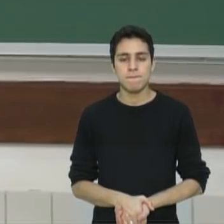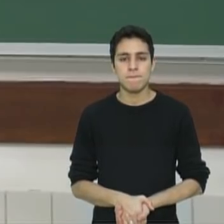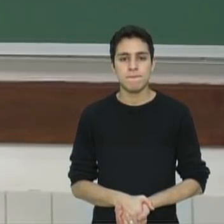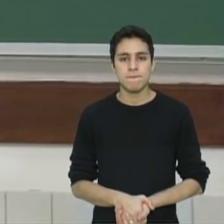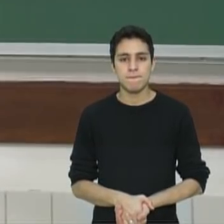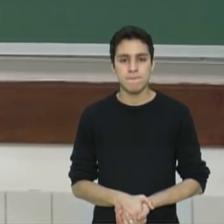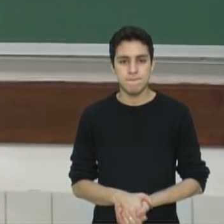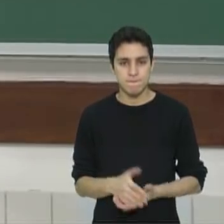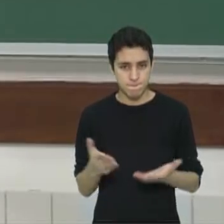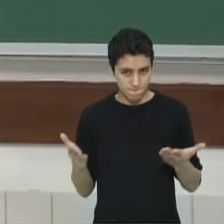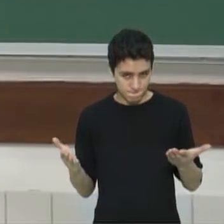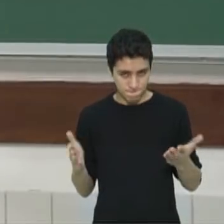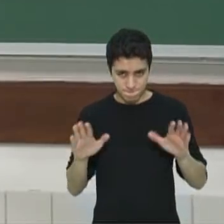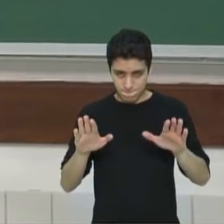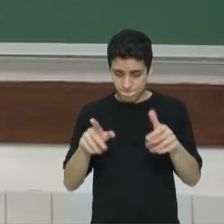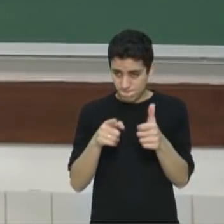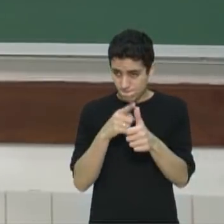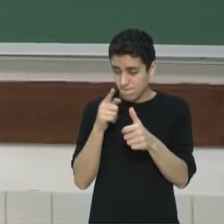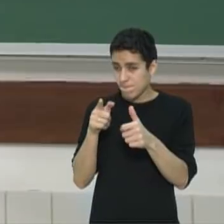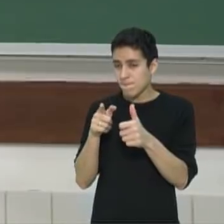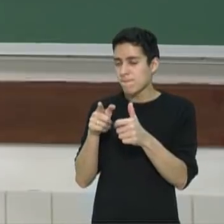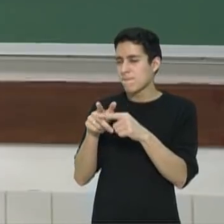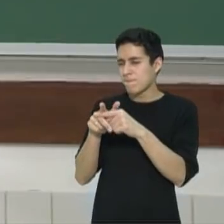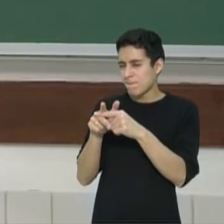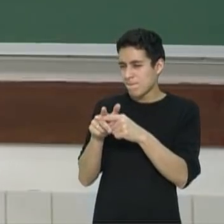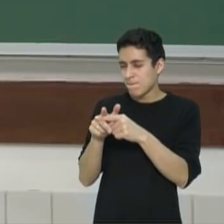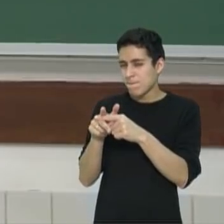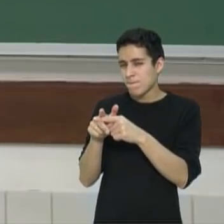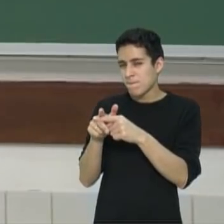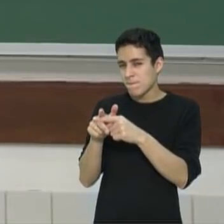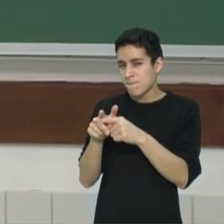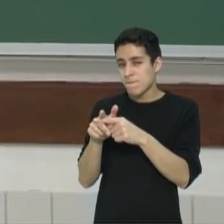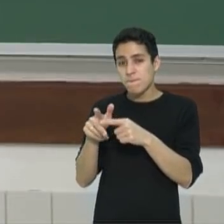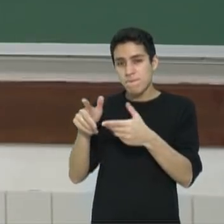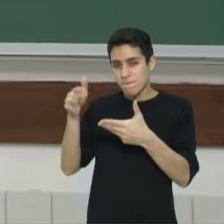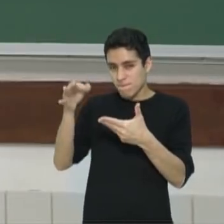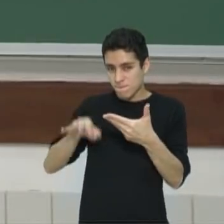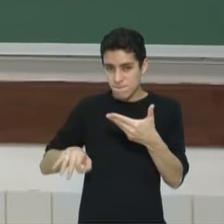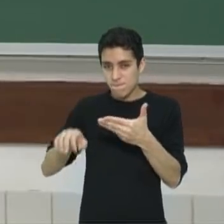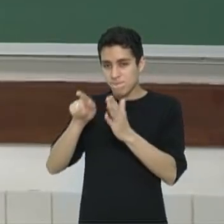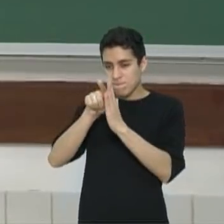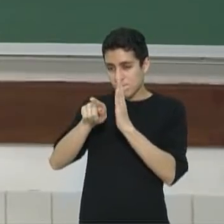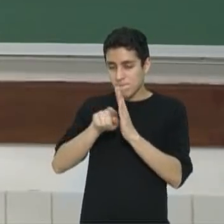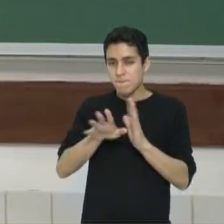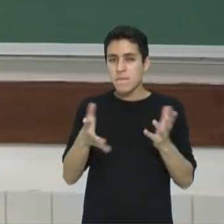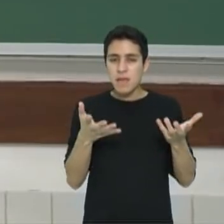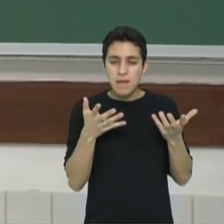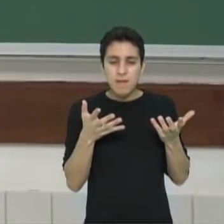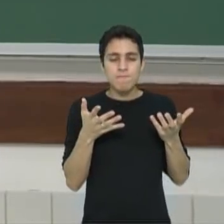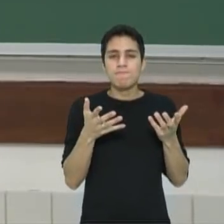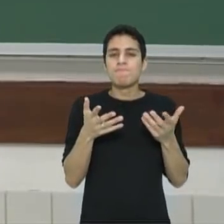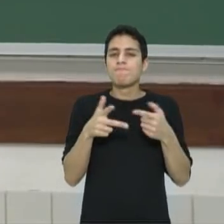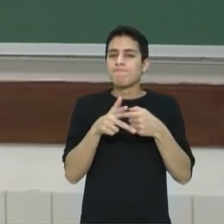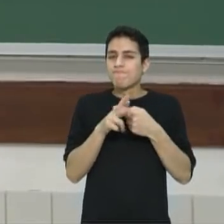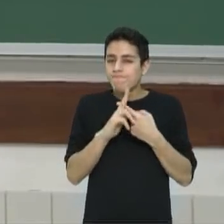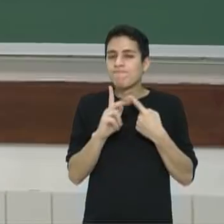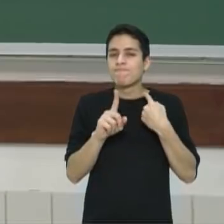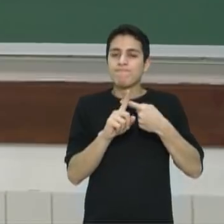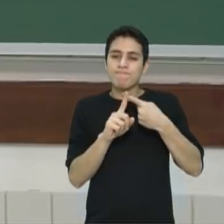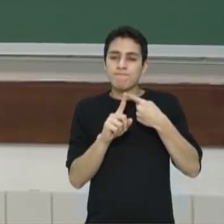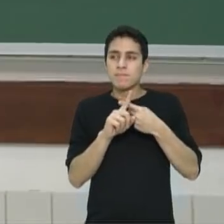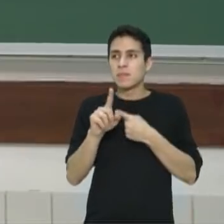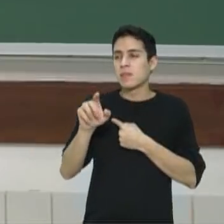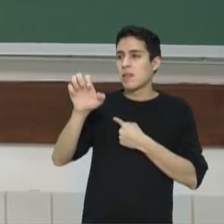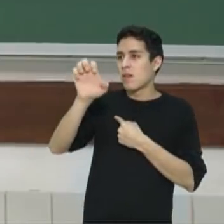Então, Noronha, antes da correção do nosso questionário, eu quero fazer uma observação aqui, que eu acabei me referindo ao continente europeu como se fosse um país,